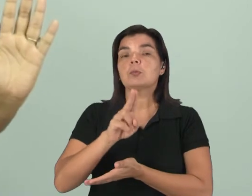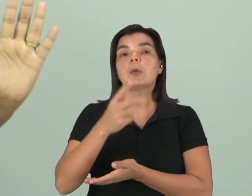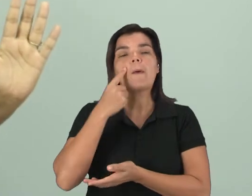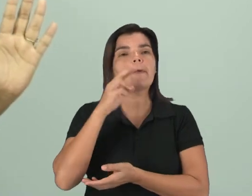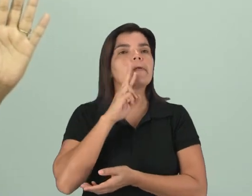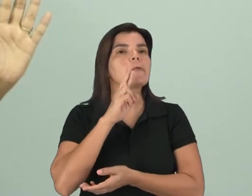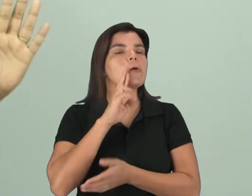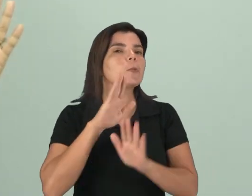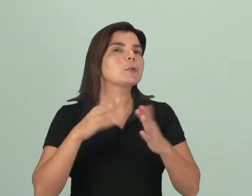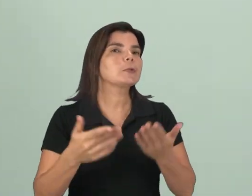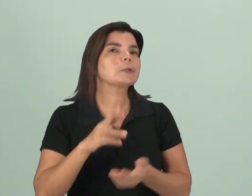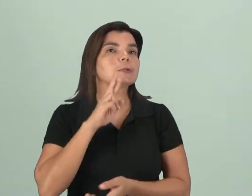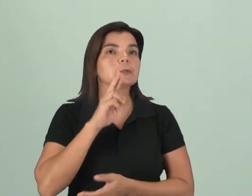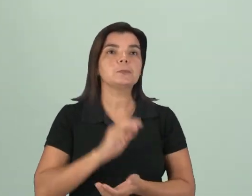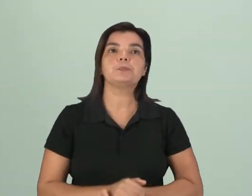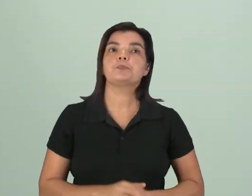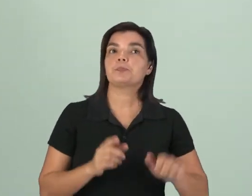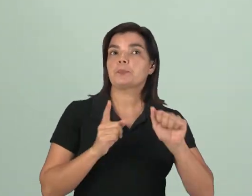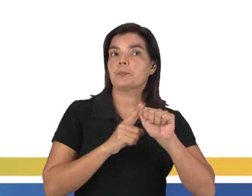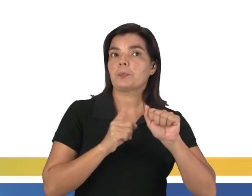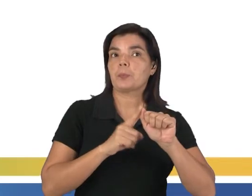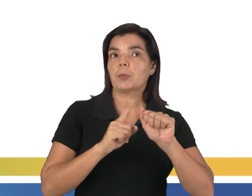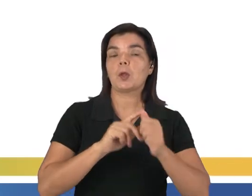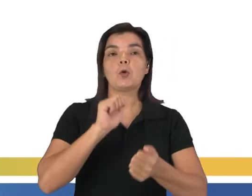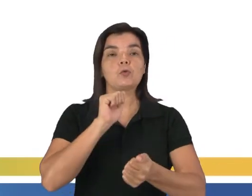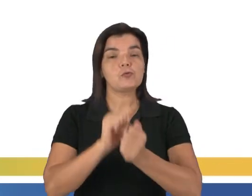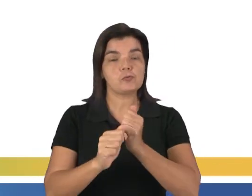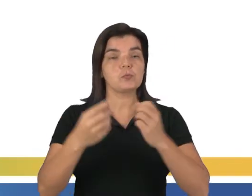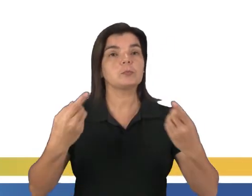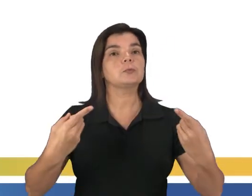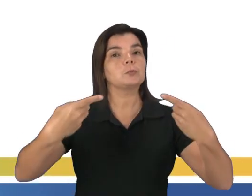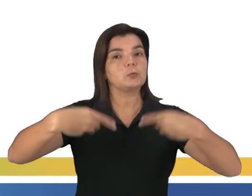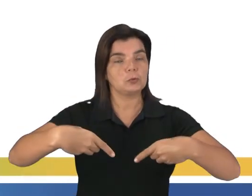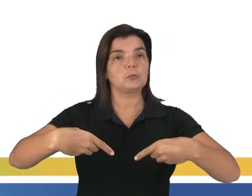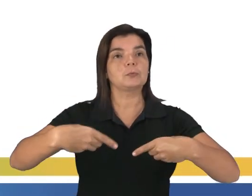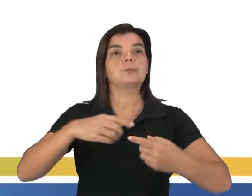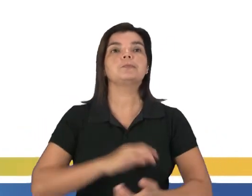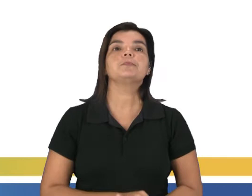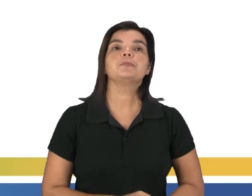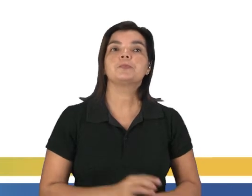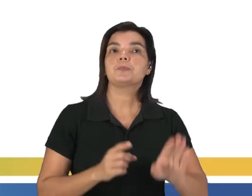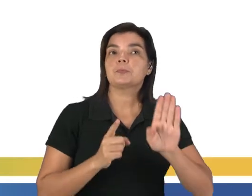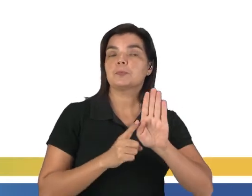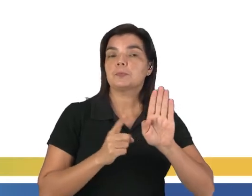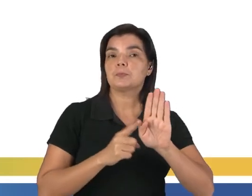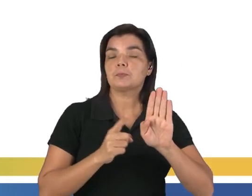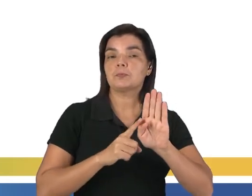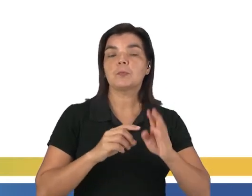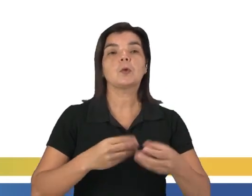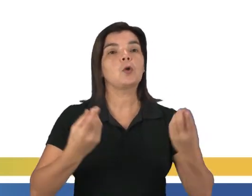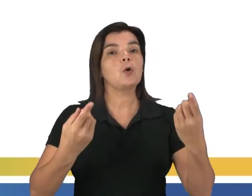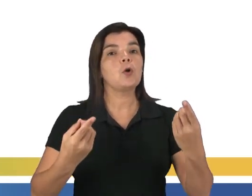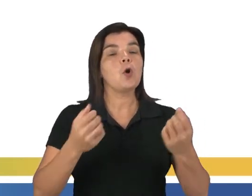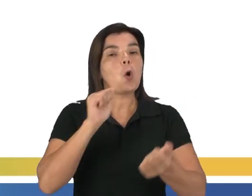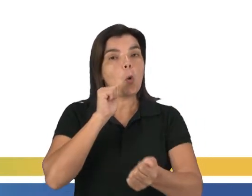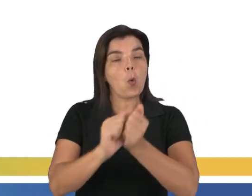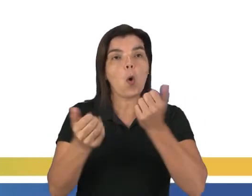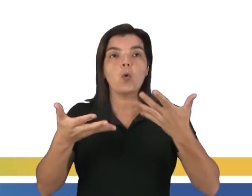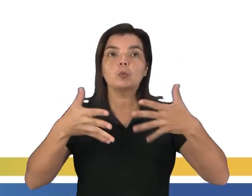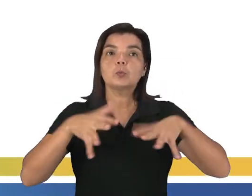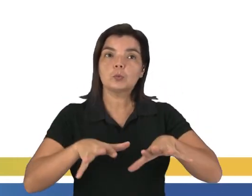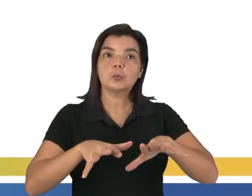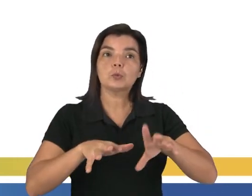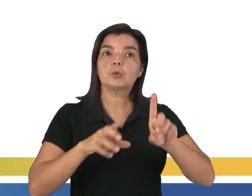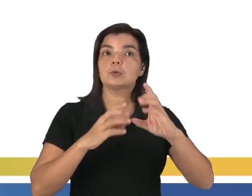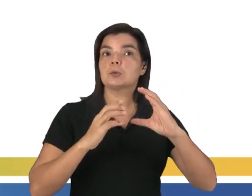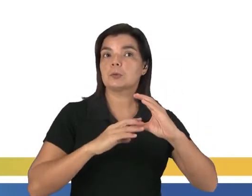que vocês vão responder. Vamos ver as alternativas. Nós temos a alternativa A, esporte de alto rendimento, B, esporte de